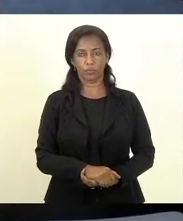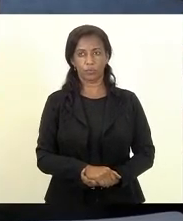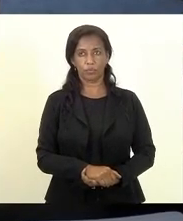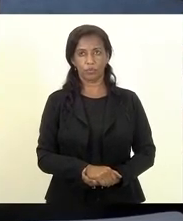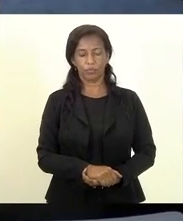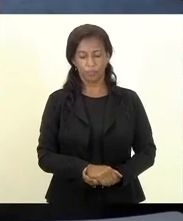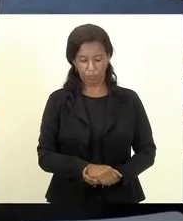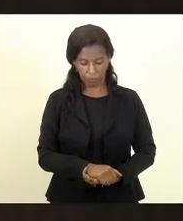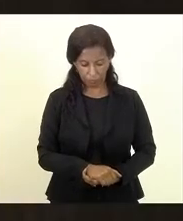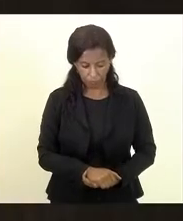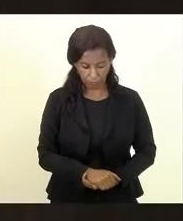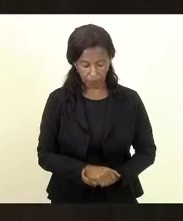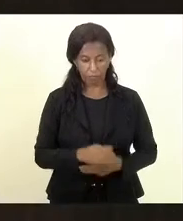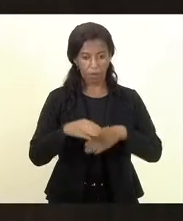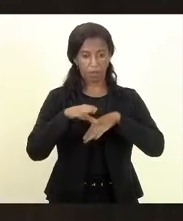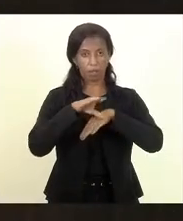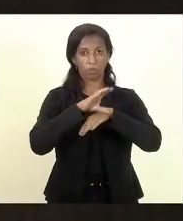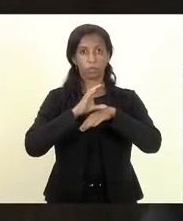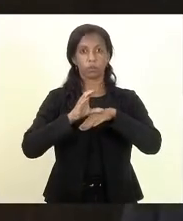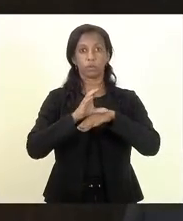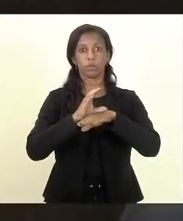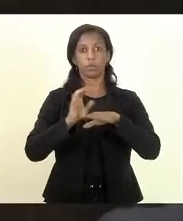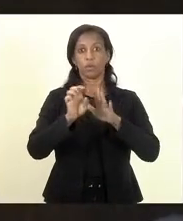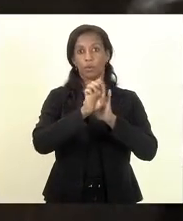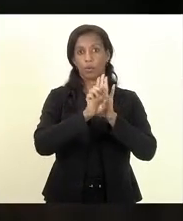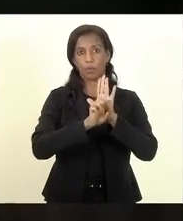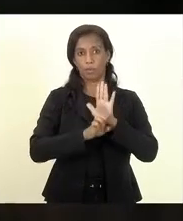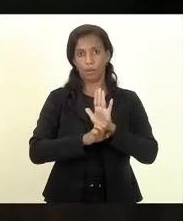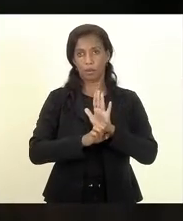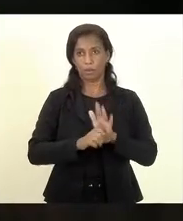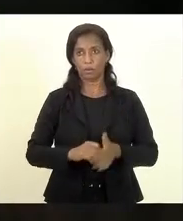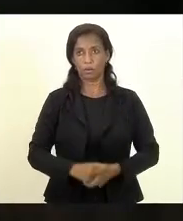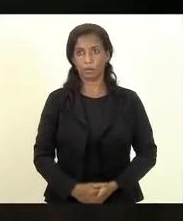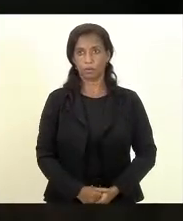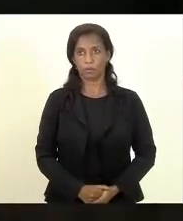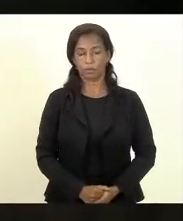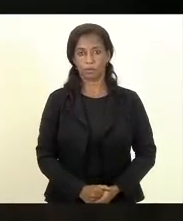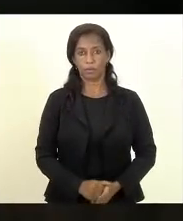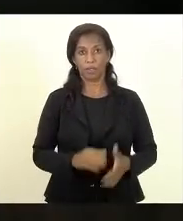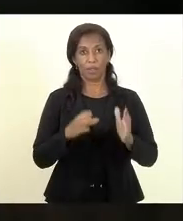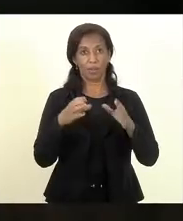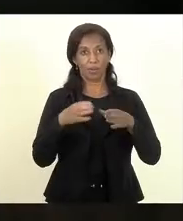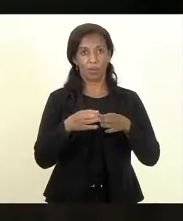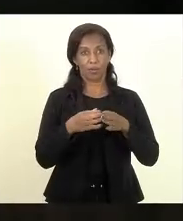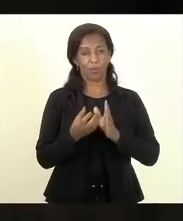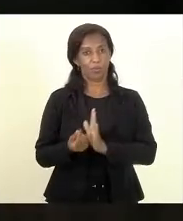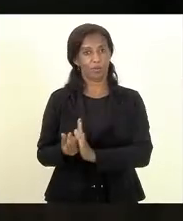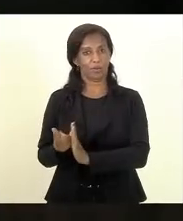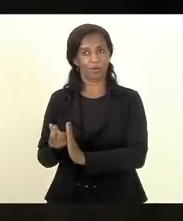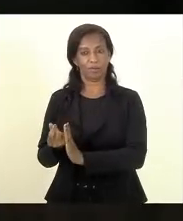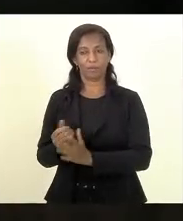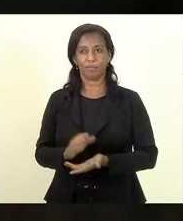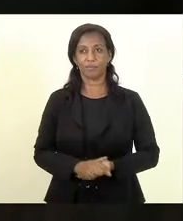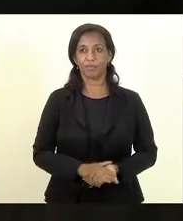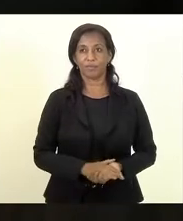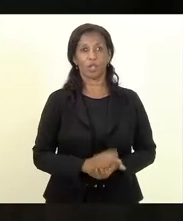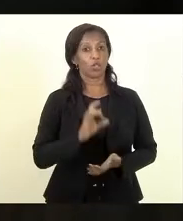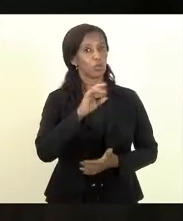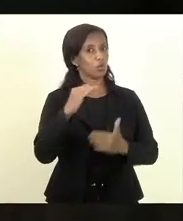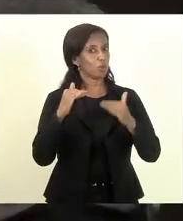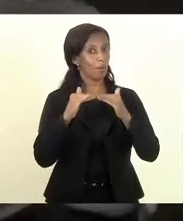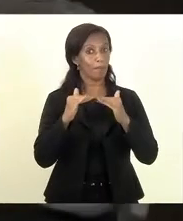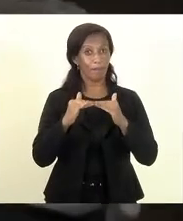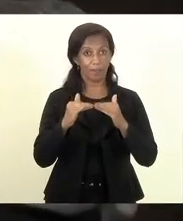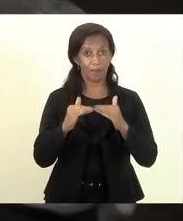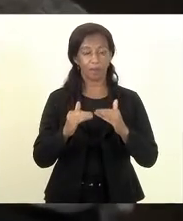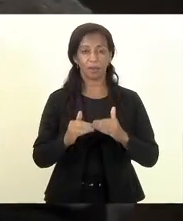É, constitucionalidade com emendas, presidente. Não, é pela Comissão de Orçamento. Só está pendendo do parecer da Comissão de Orçamento. Ah,